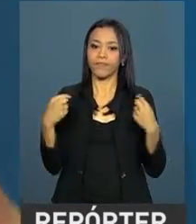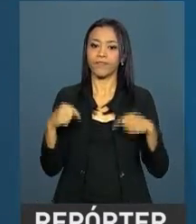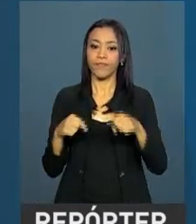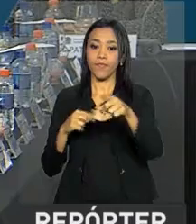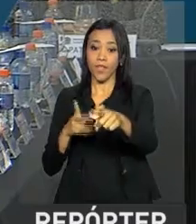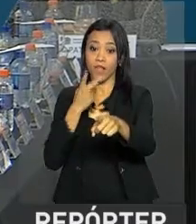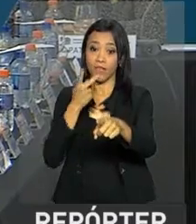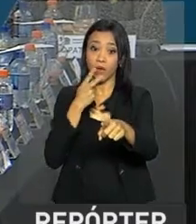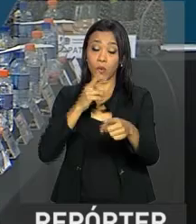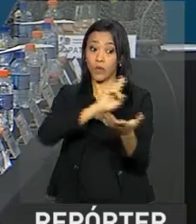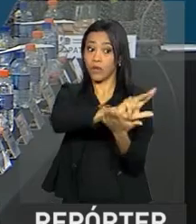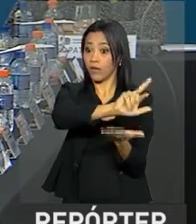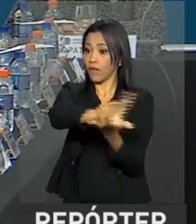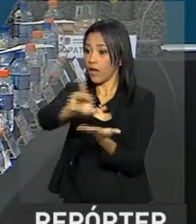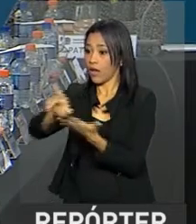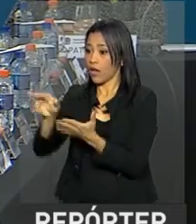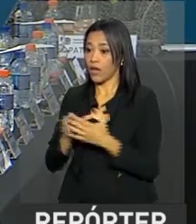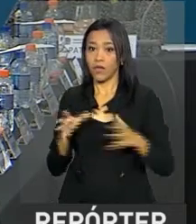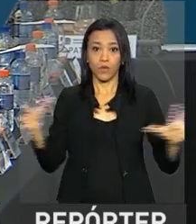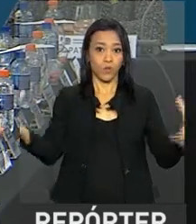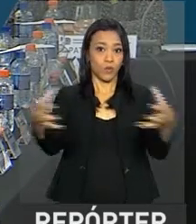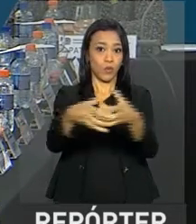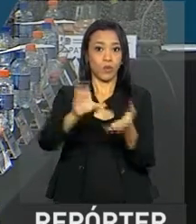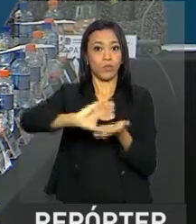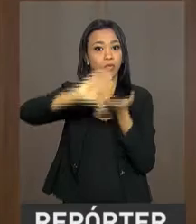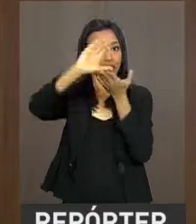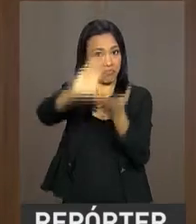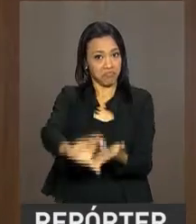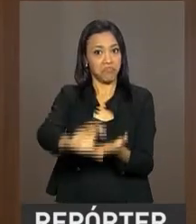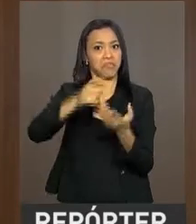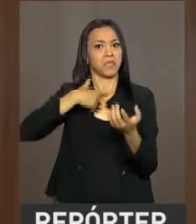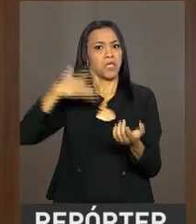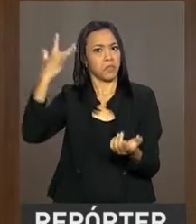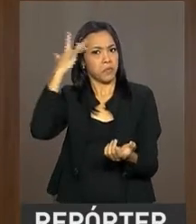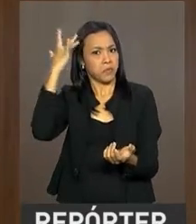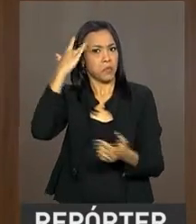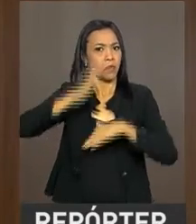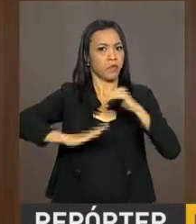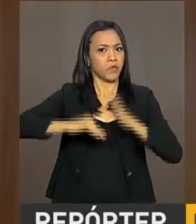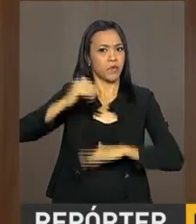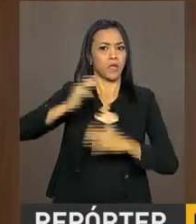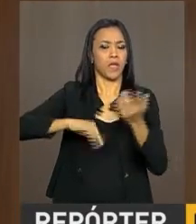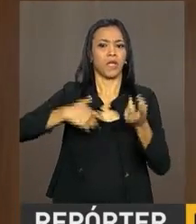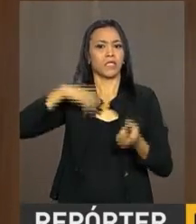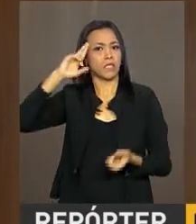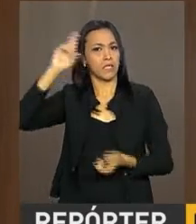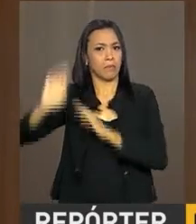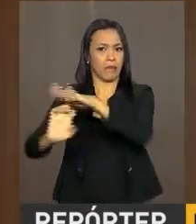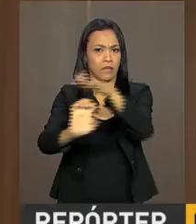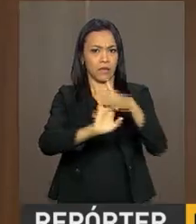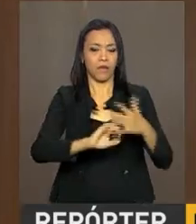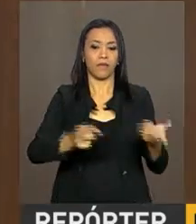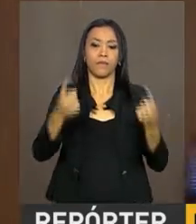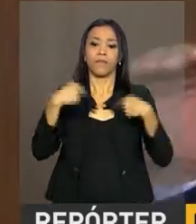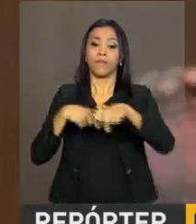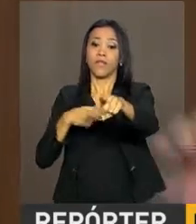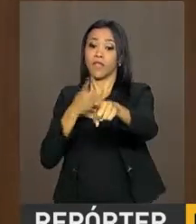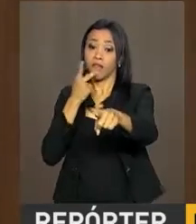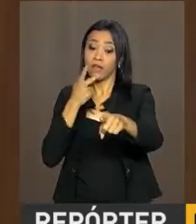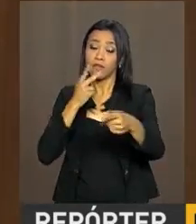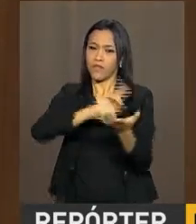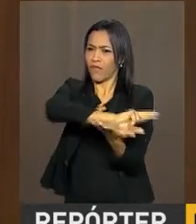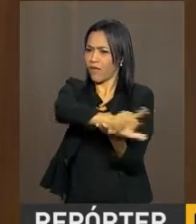diversidade do grupo, que inclui desde artistas a grandes empresários. Uma configuração nova, procurando dar um